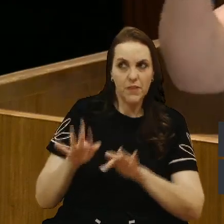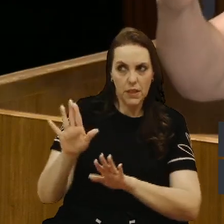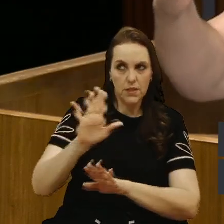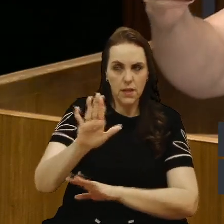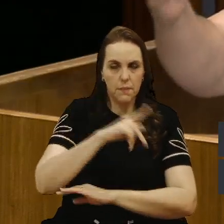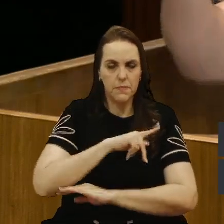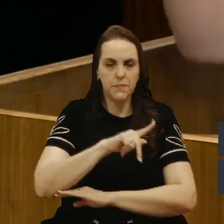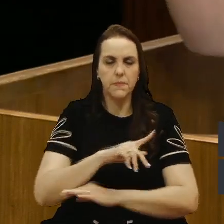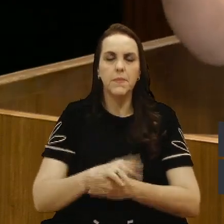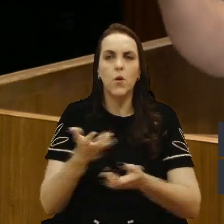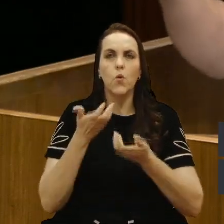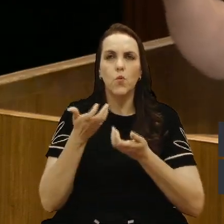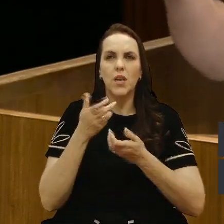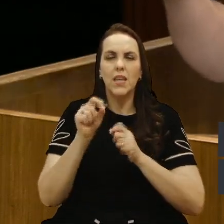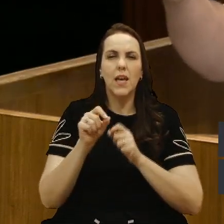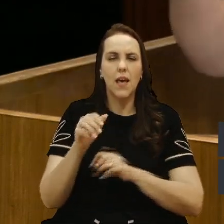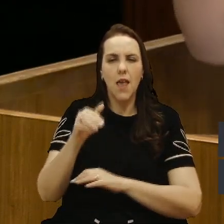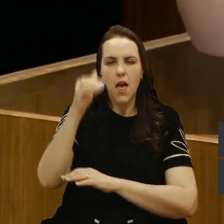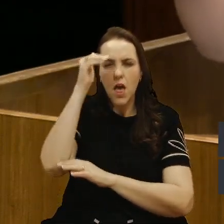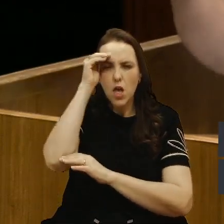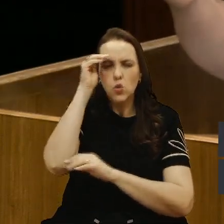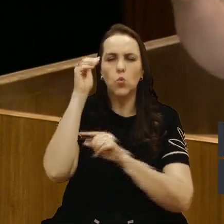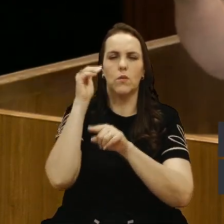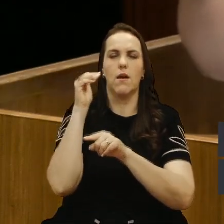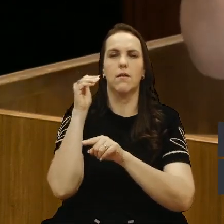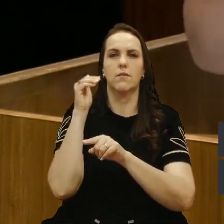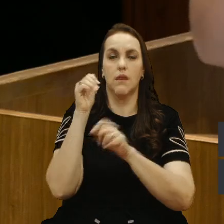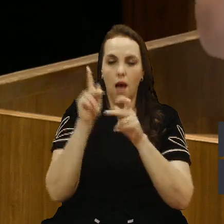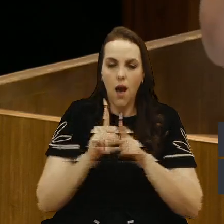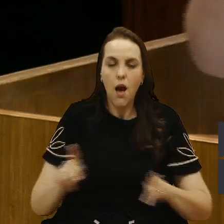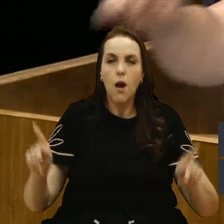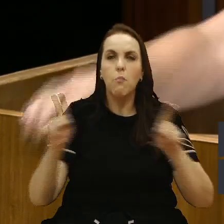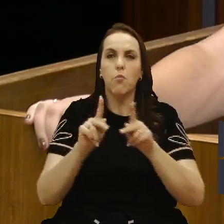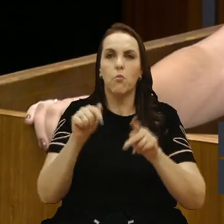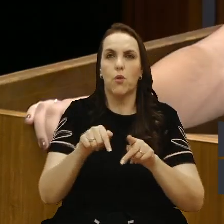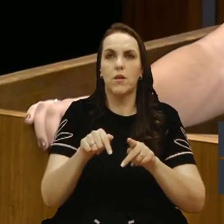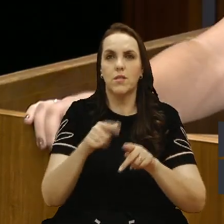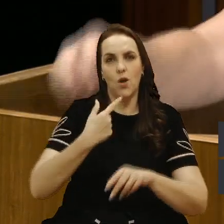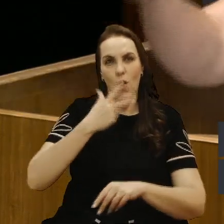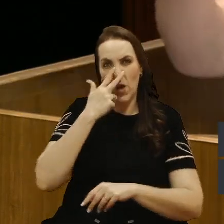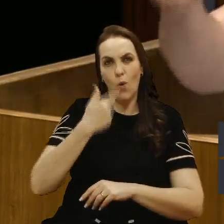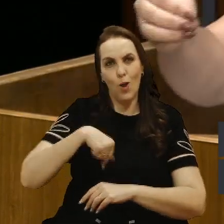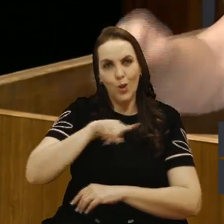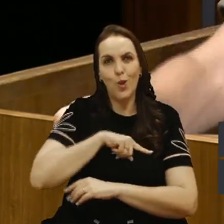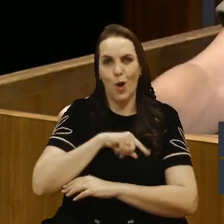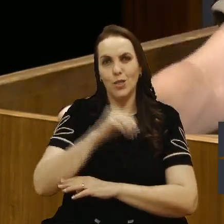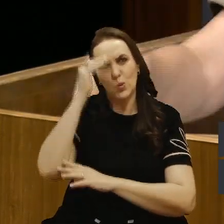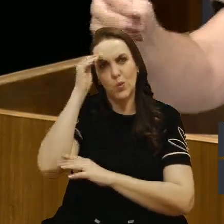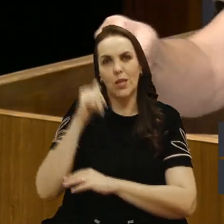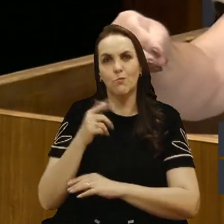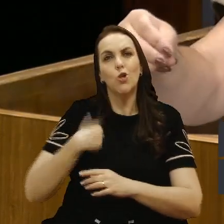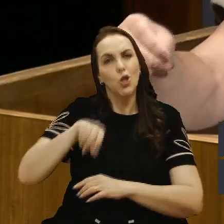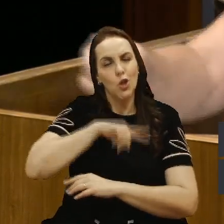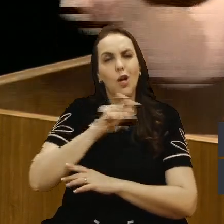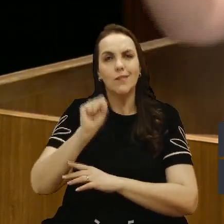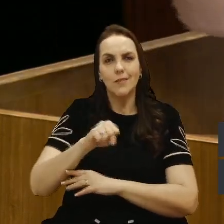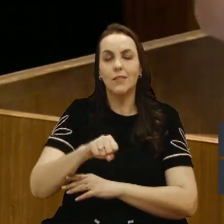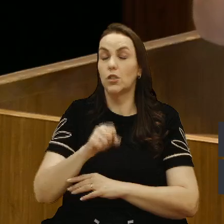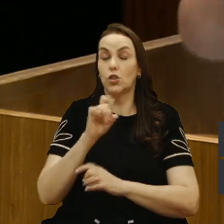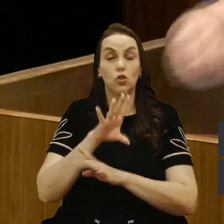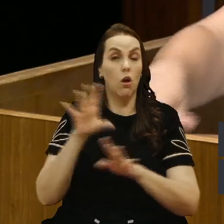Eu queria que ele escutasse a população como a gente escuta, porque a gente tem escutado só